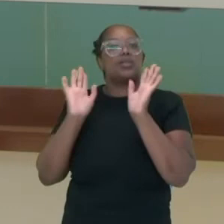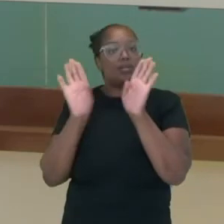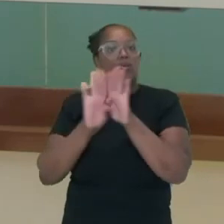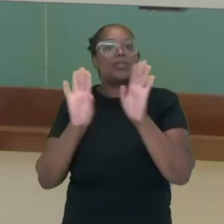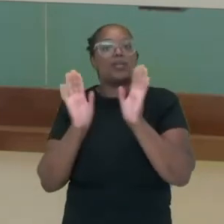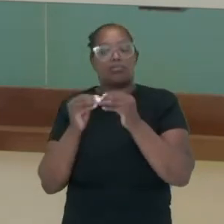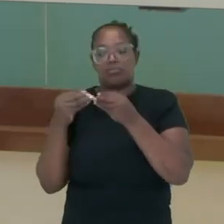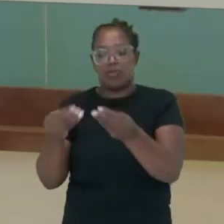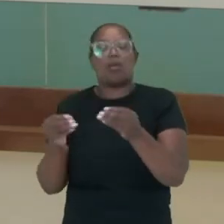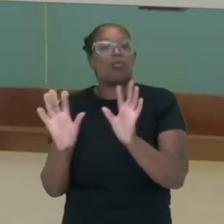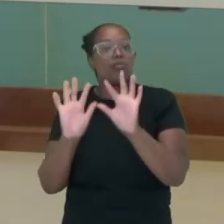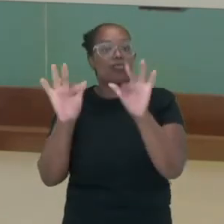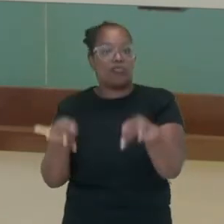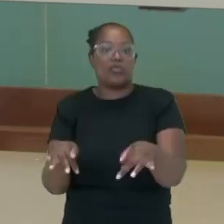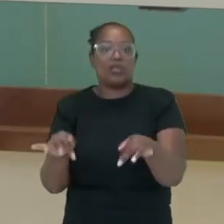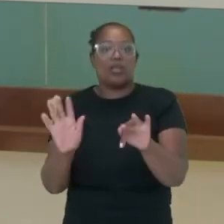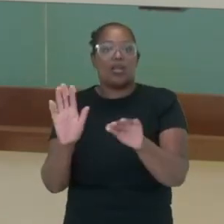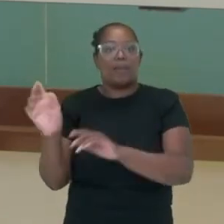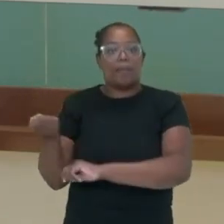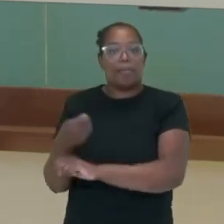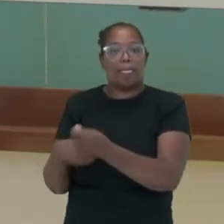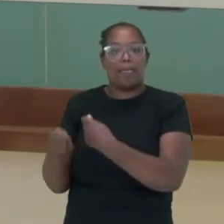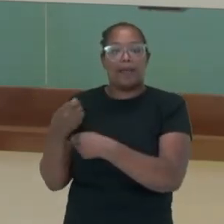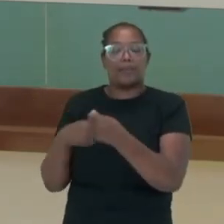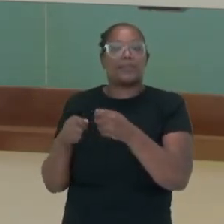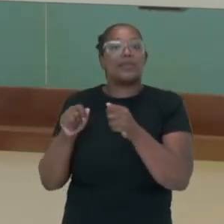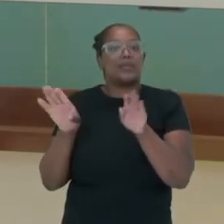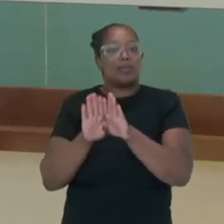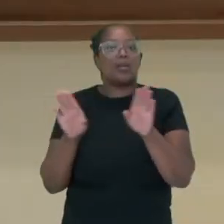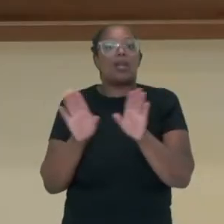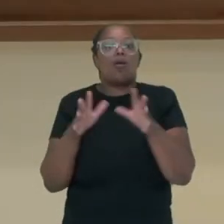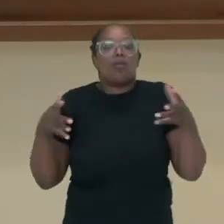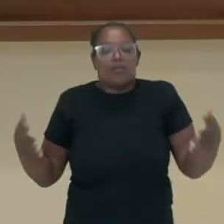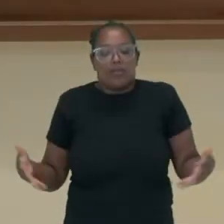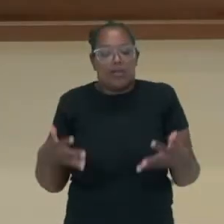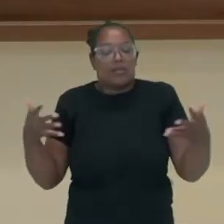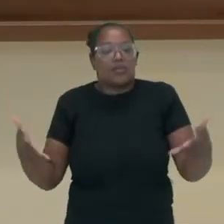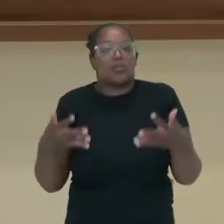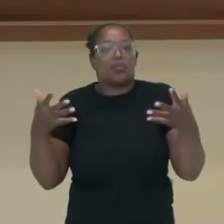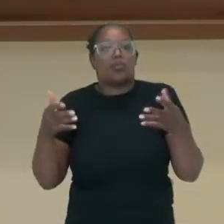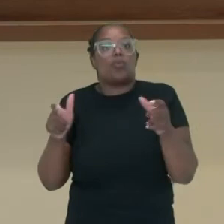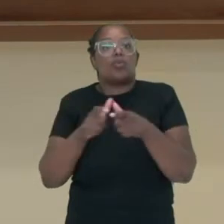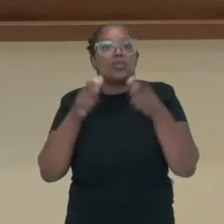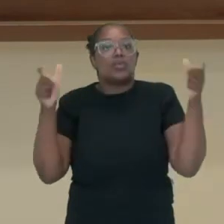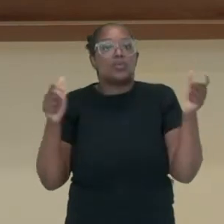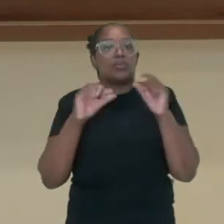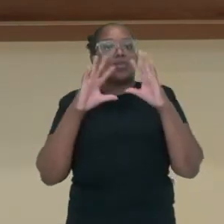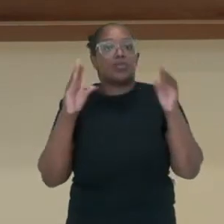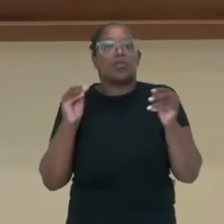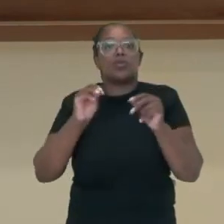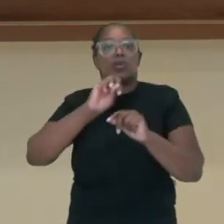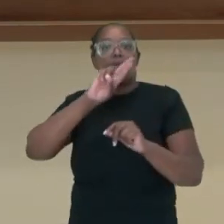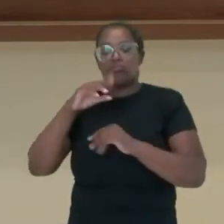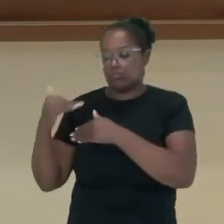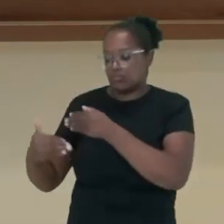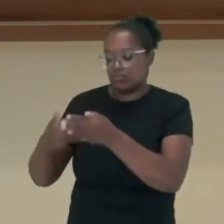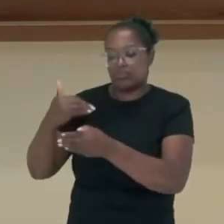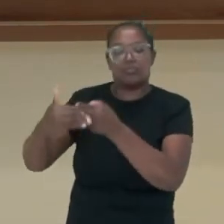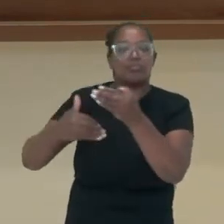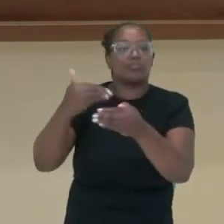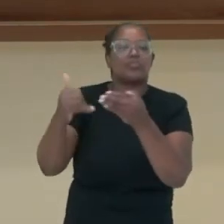Essa organização não estimulou um crescimento que era necessário para o desenvolvimento